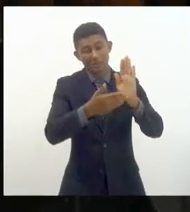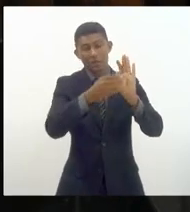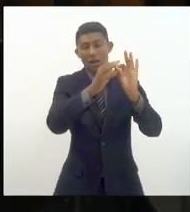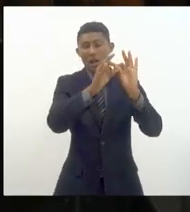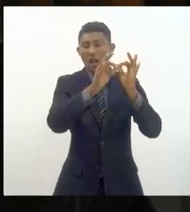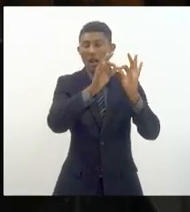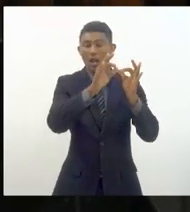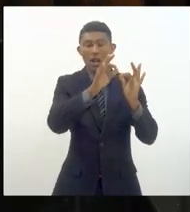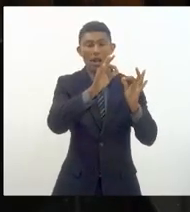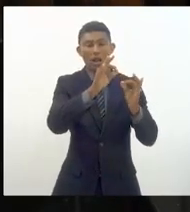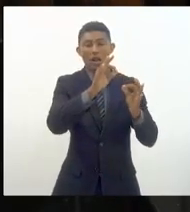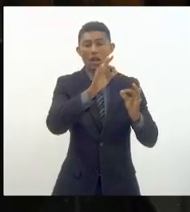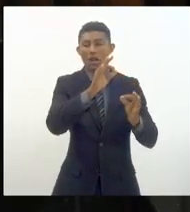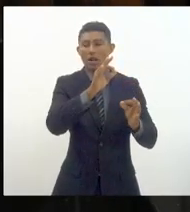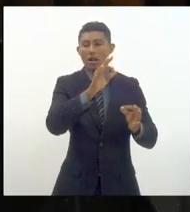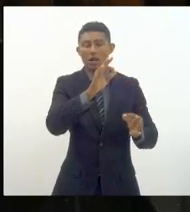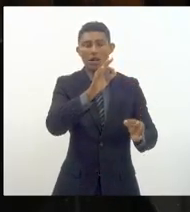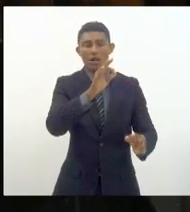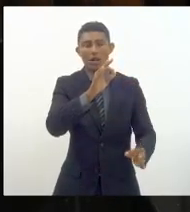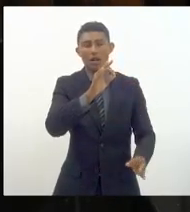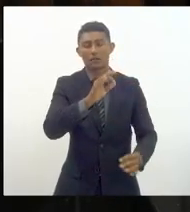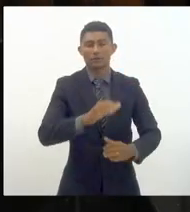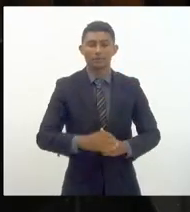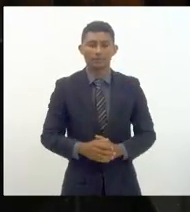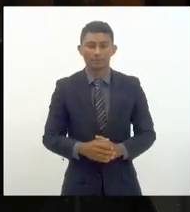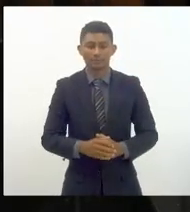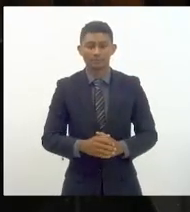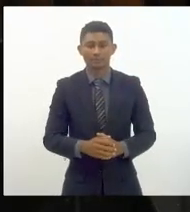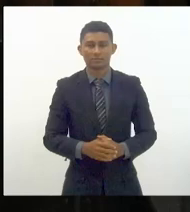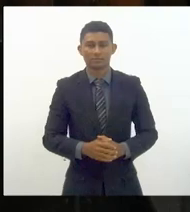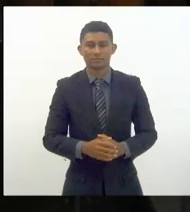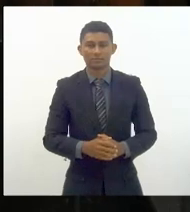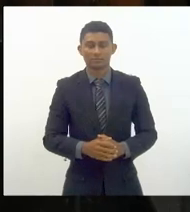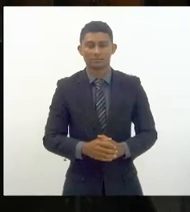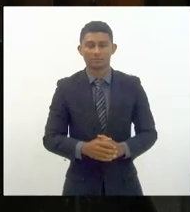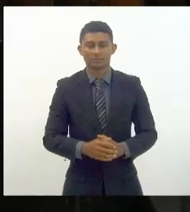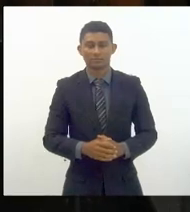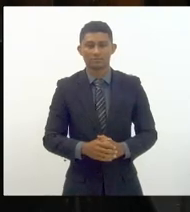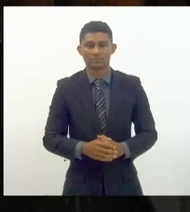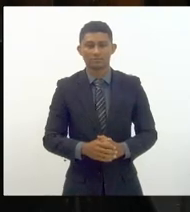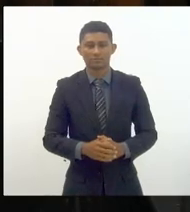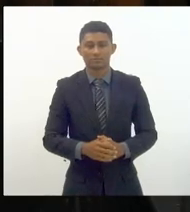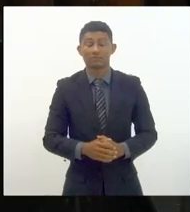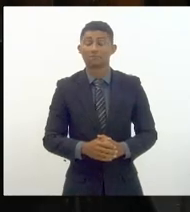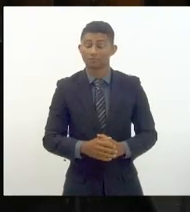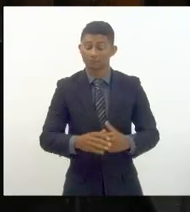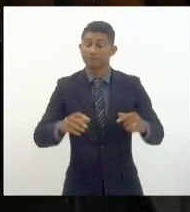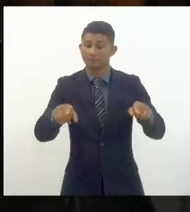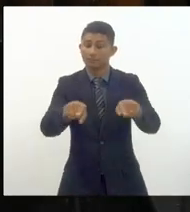ordem do dia E aí e e e